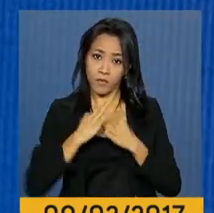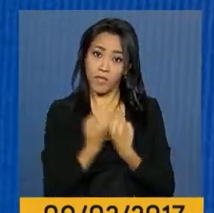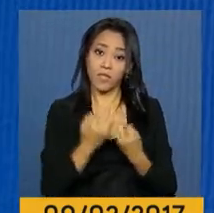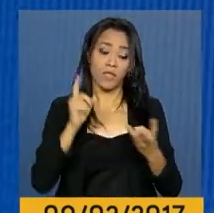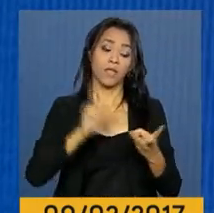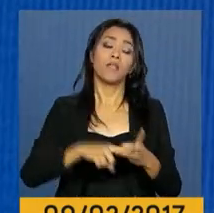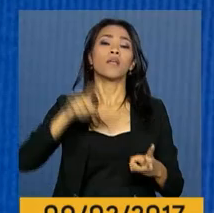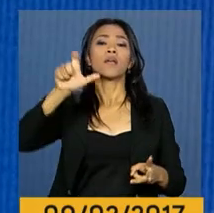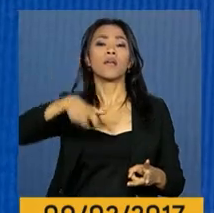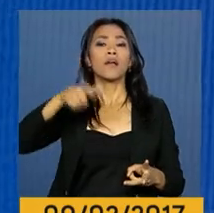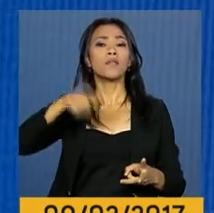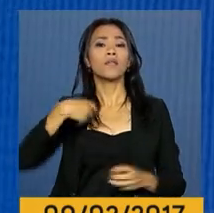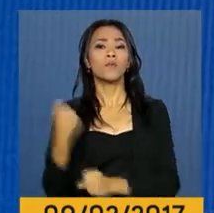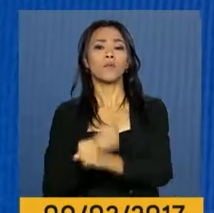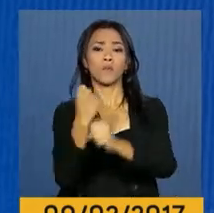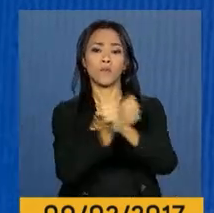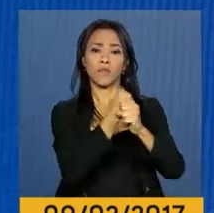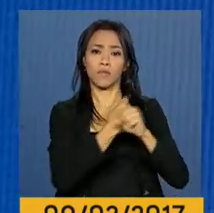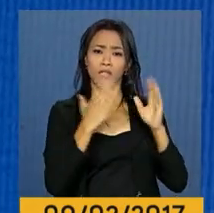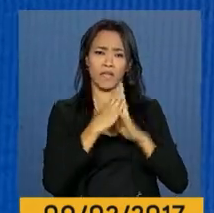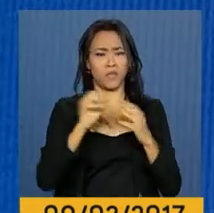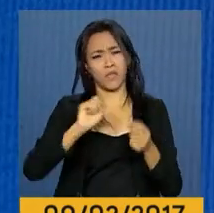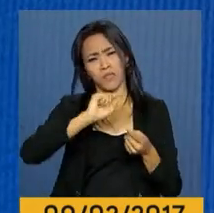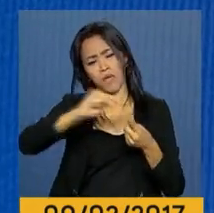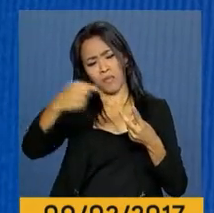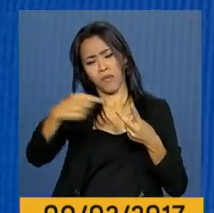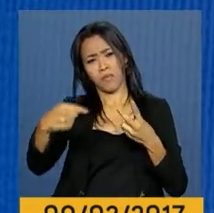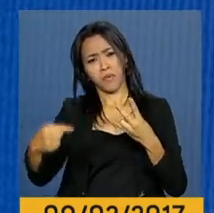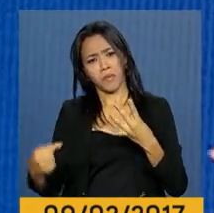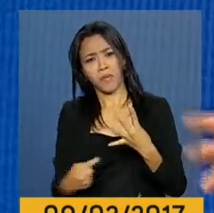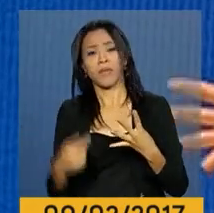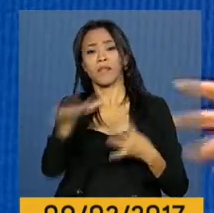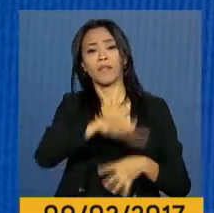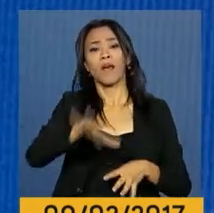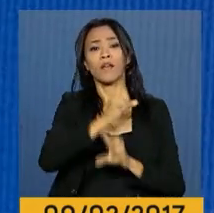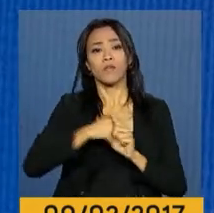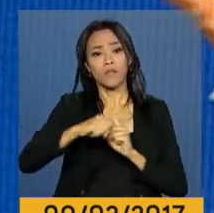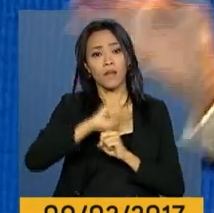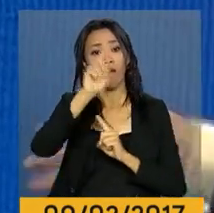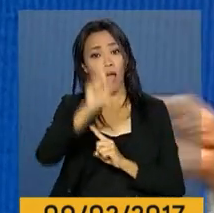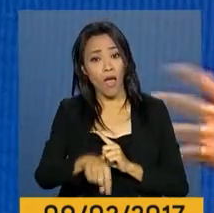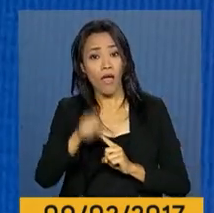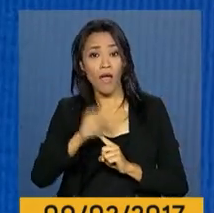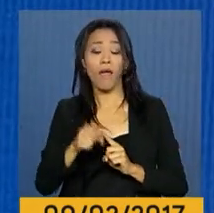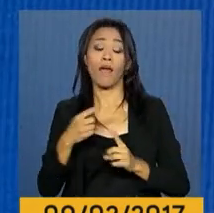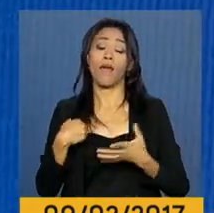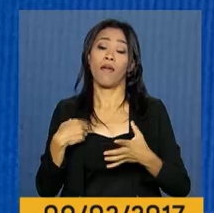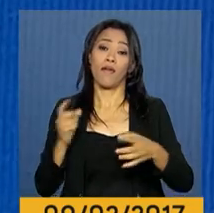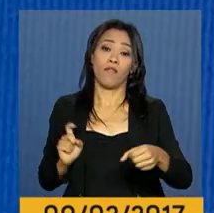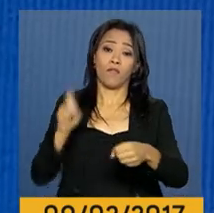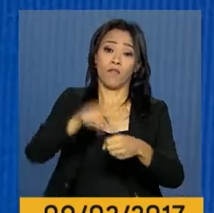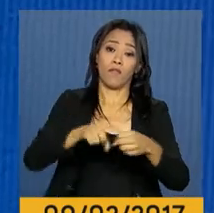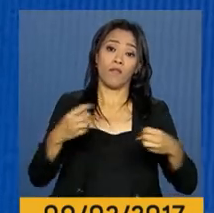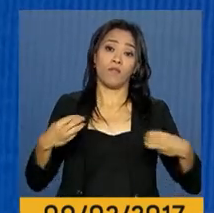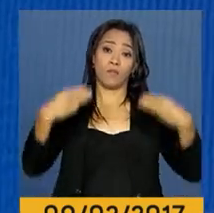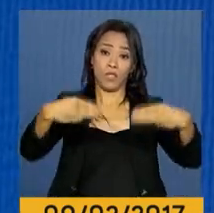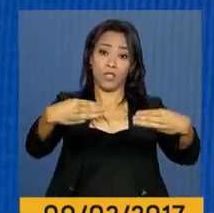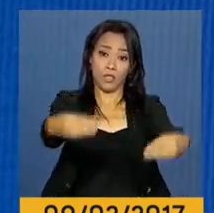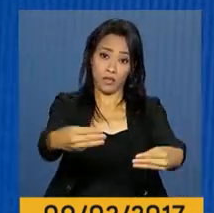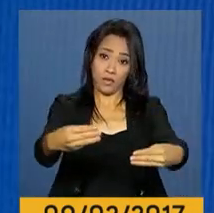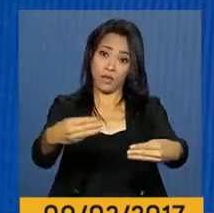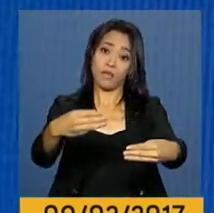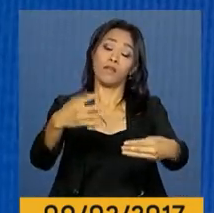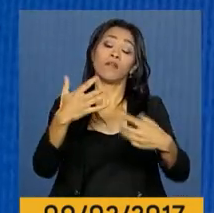projetos são muitíssimos projetos na área social são todos capitaneados pelos Ministérios mas executados e igualmente